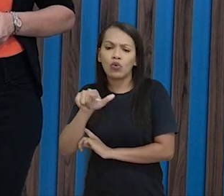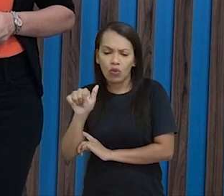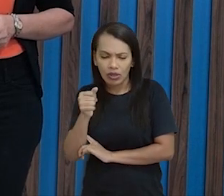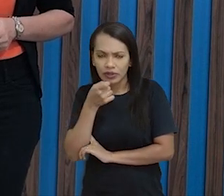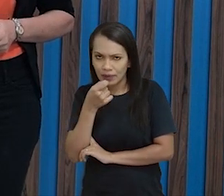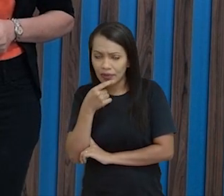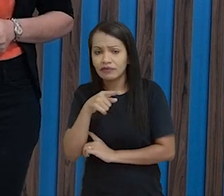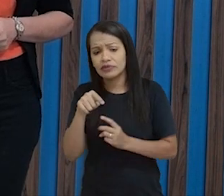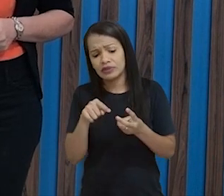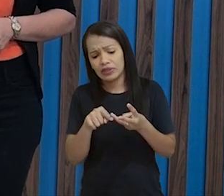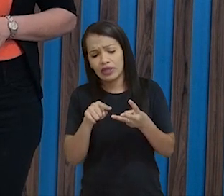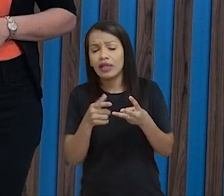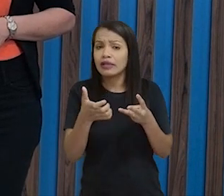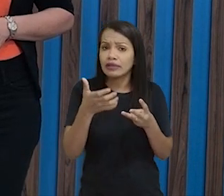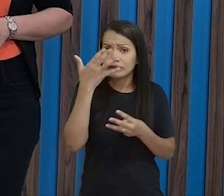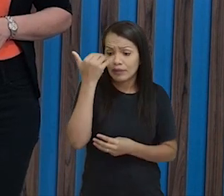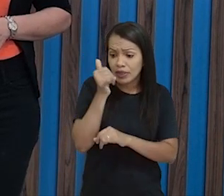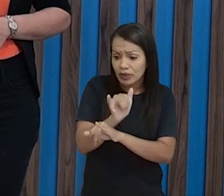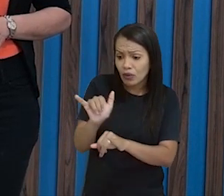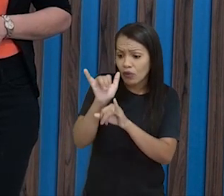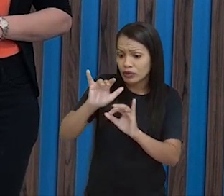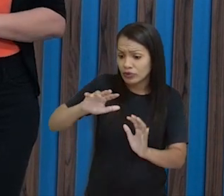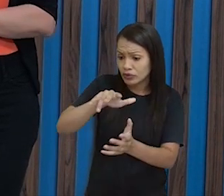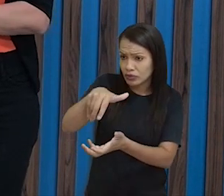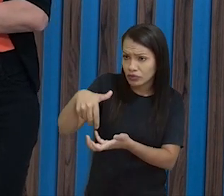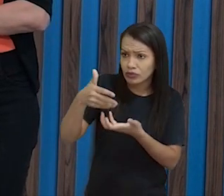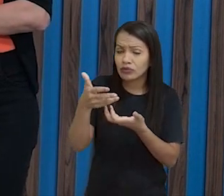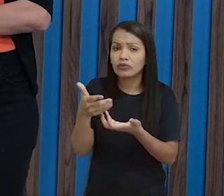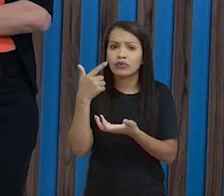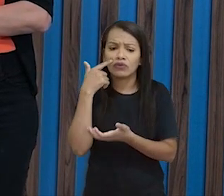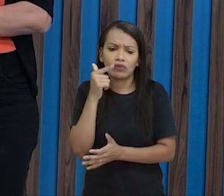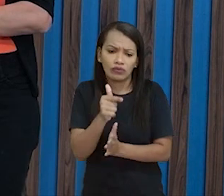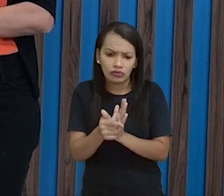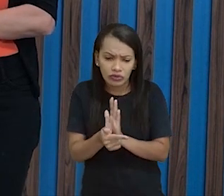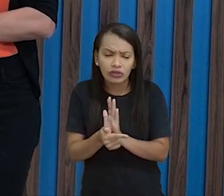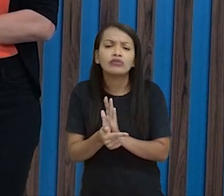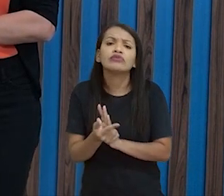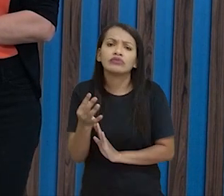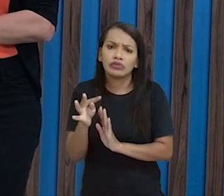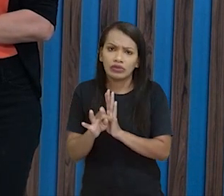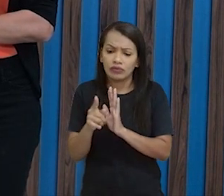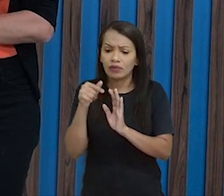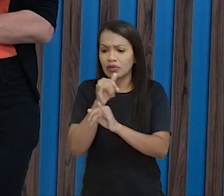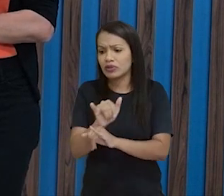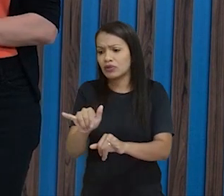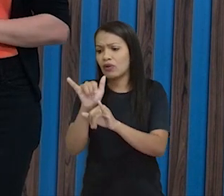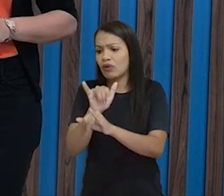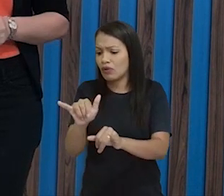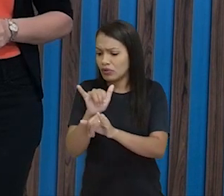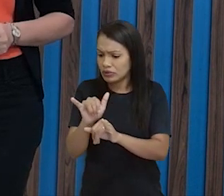quer saber notícias do mundo, acabei até falando aí o gênero textual, olha só, notícias, se você quiser